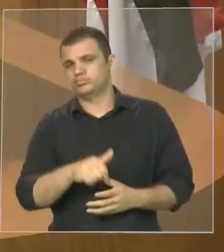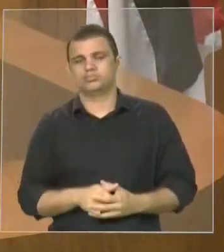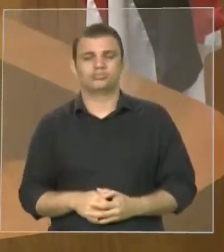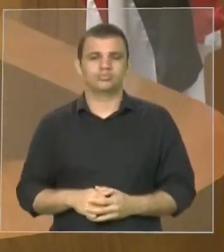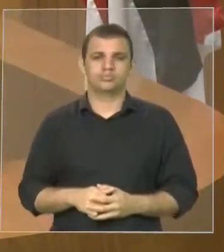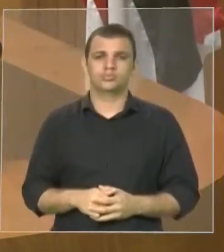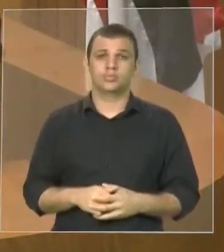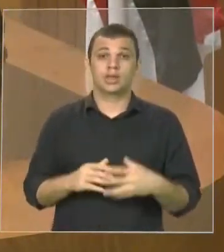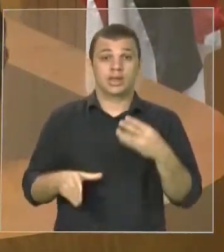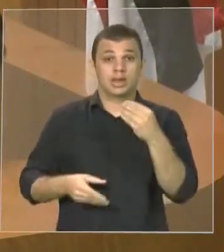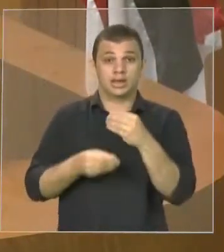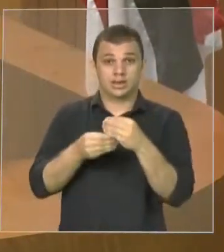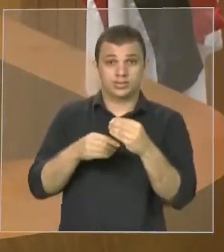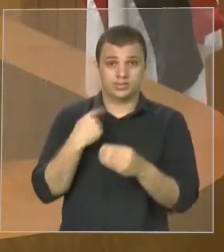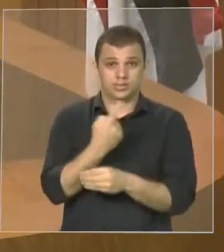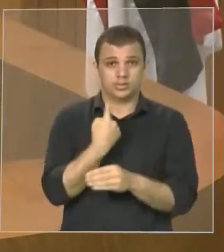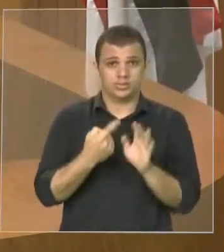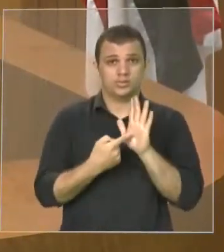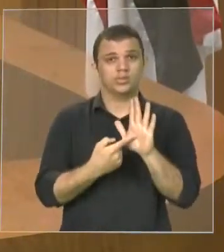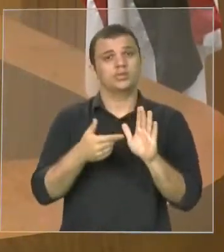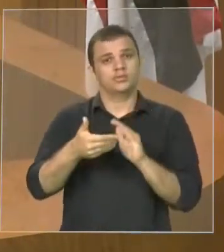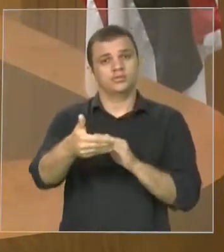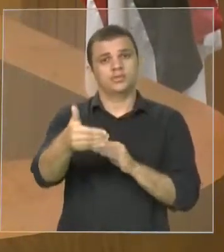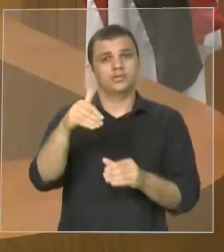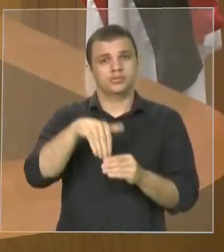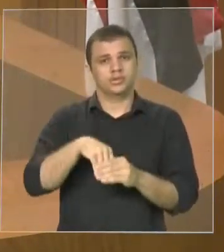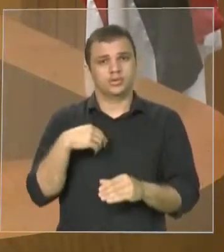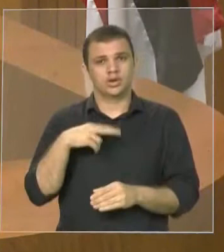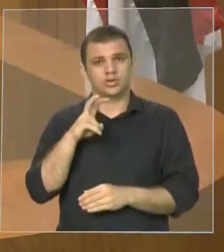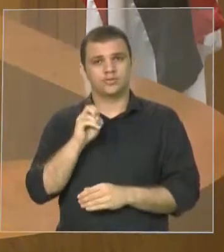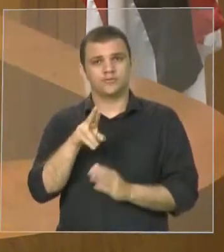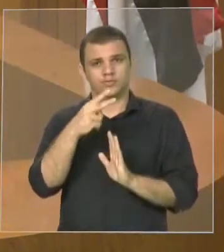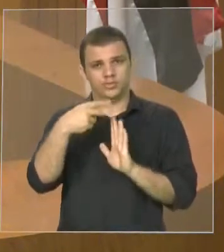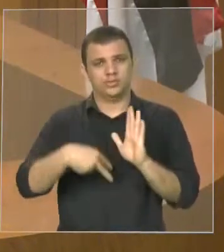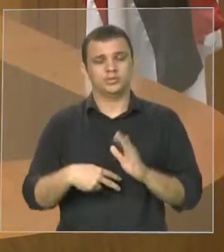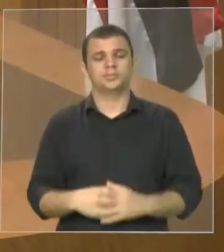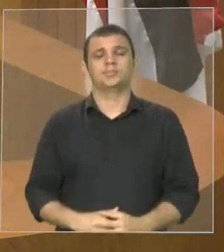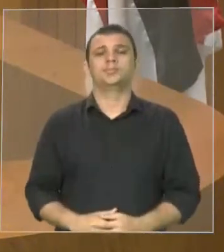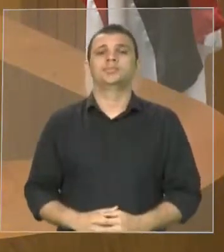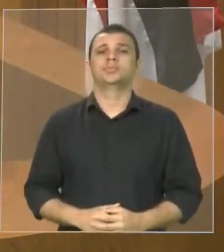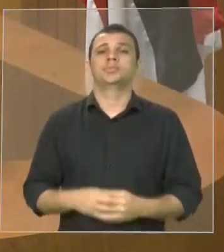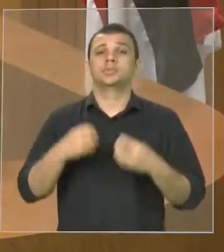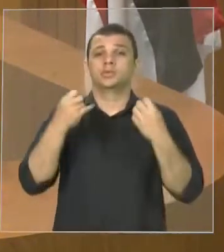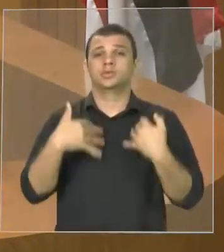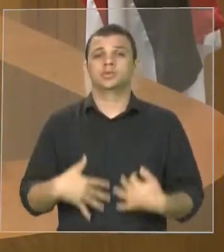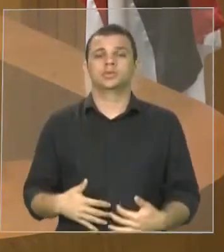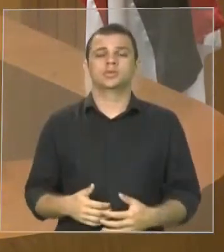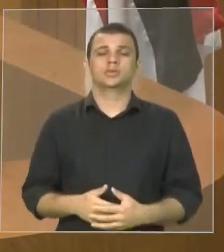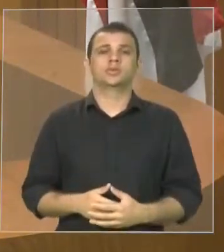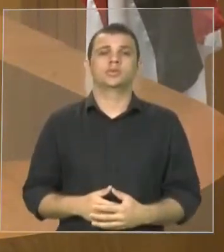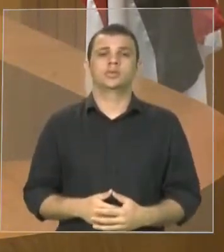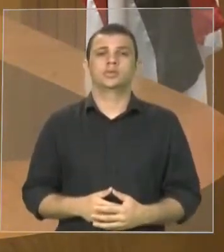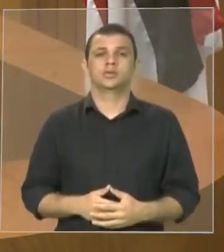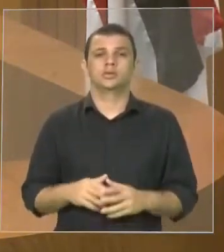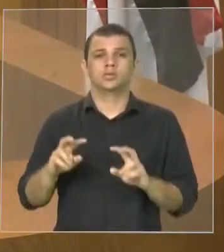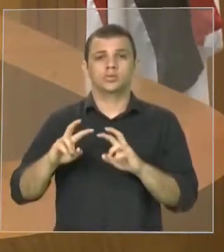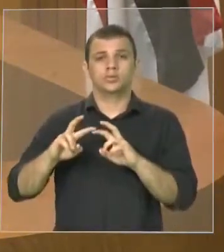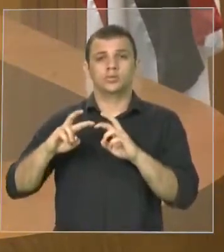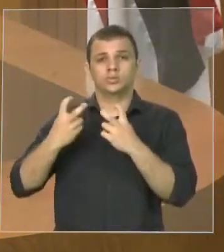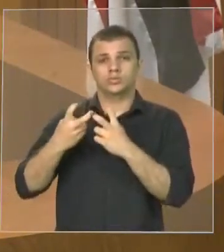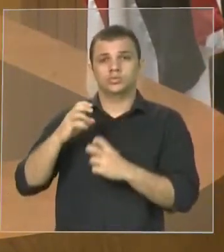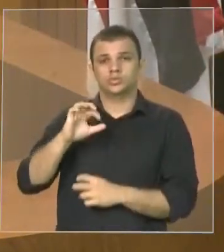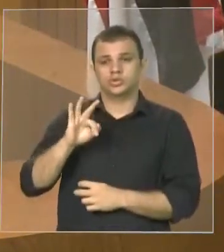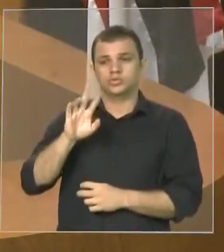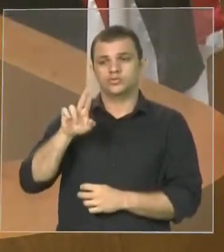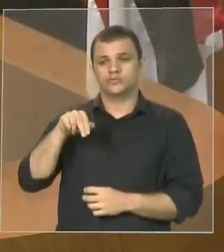apresentamos, e é essa que será votada, eu vou ler para vossas excelências, diz o seguinte: o Conselho Administrativo do Fundo de Benefício dos